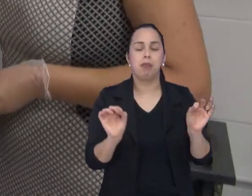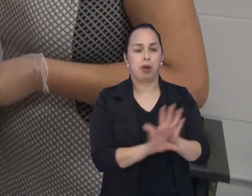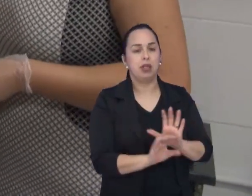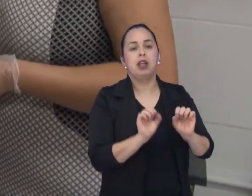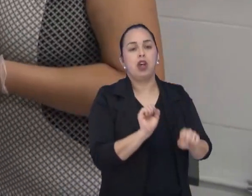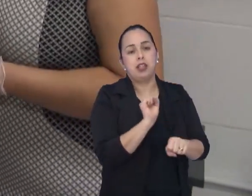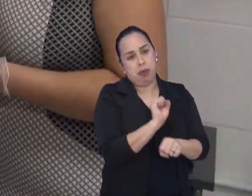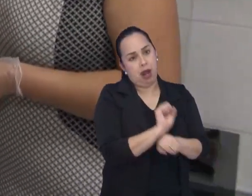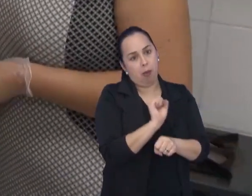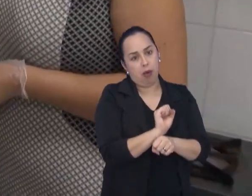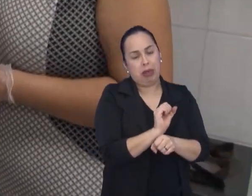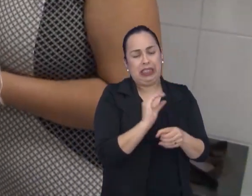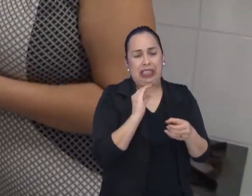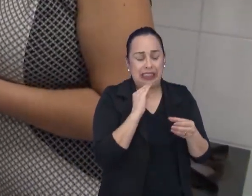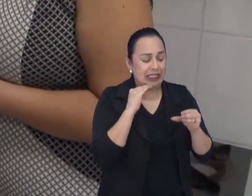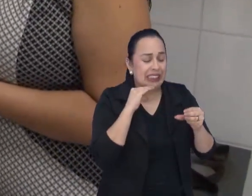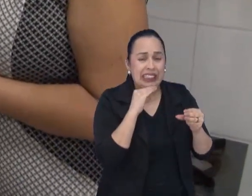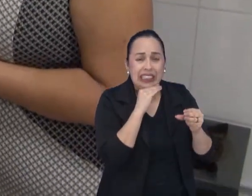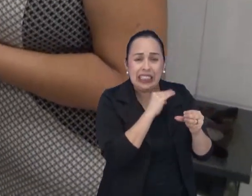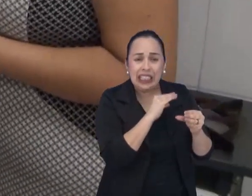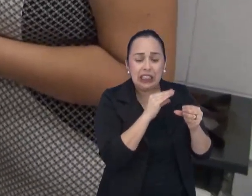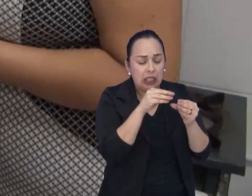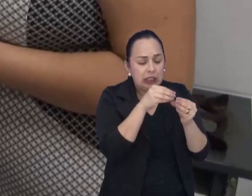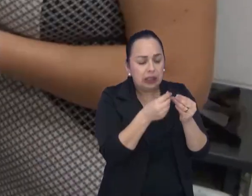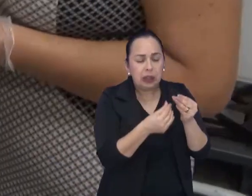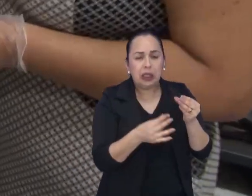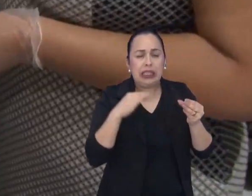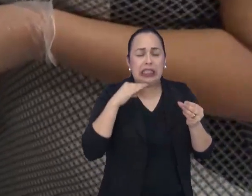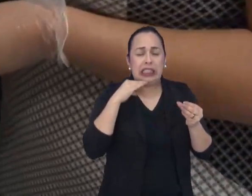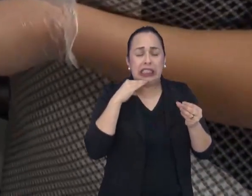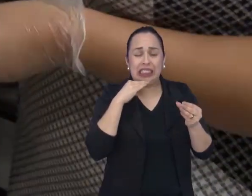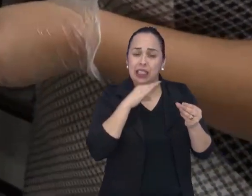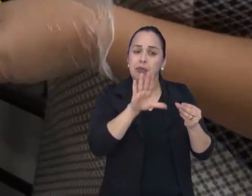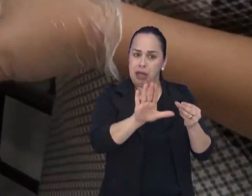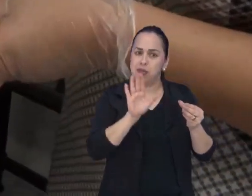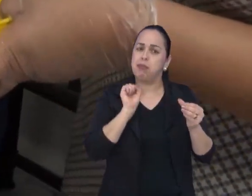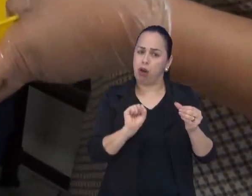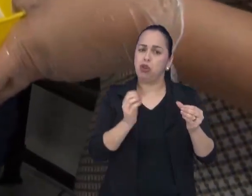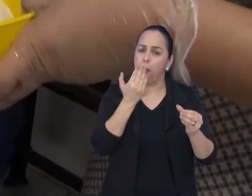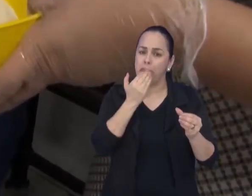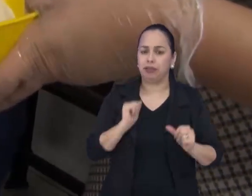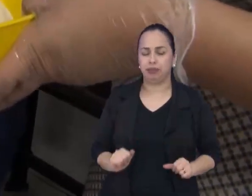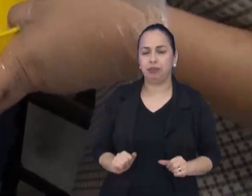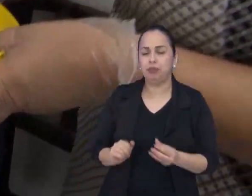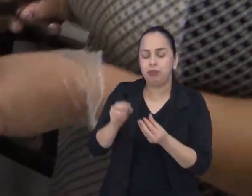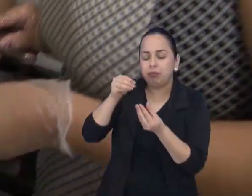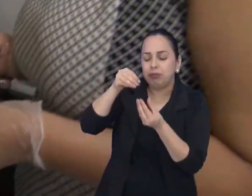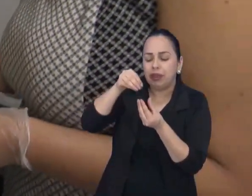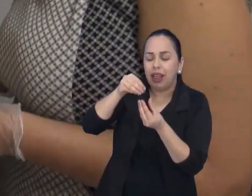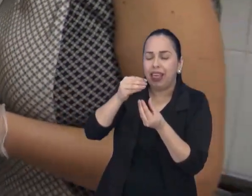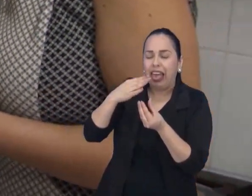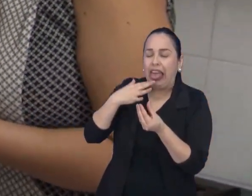Só esperar um pouquinho, porque fica bem quente. Tem aquele caldinho da carne super quente, mas já tá prontinho. Aquele caldinho que